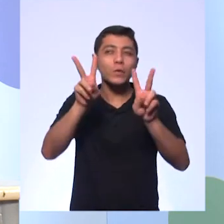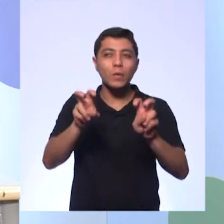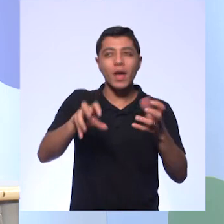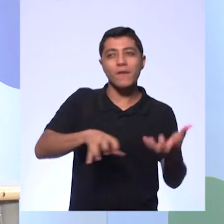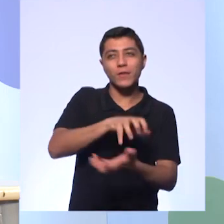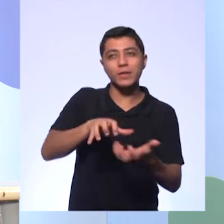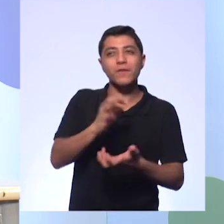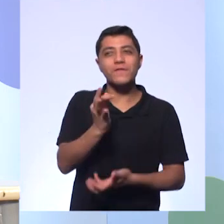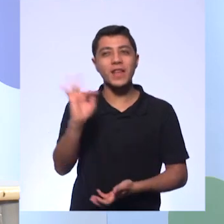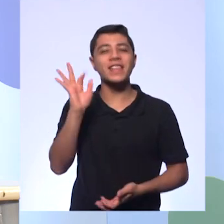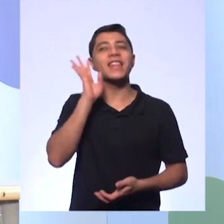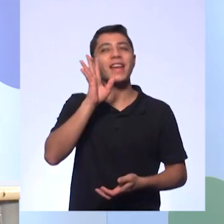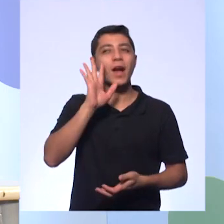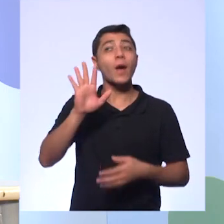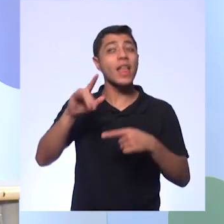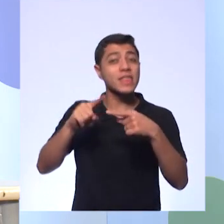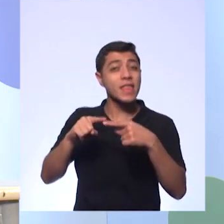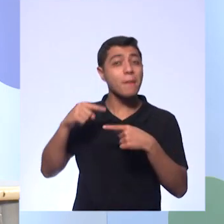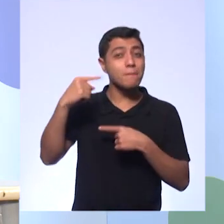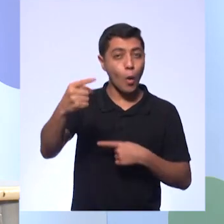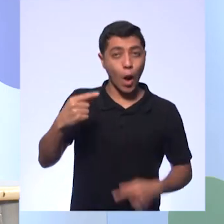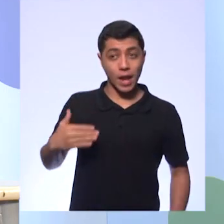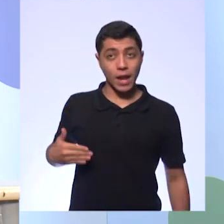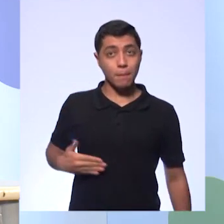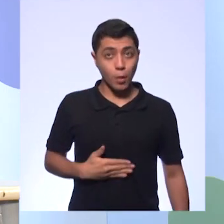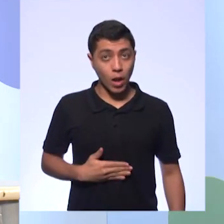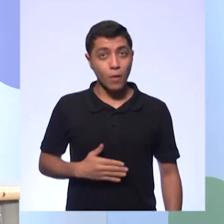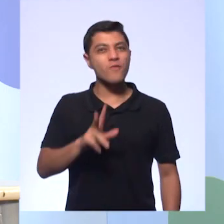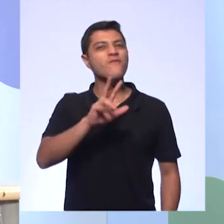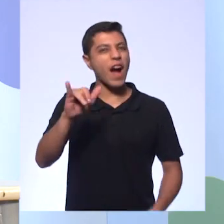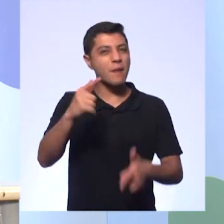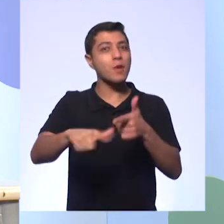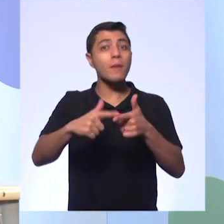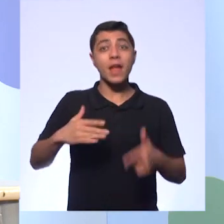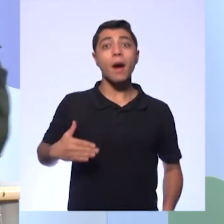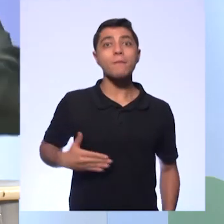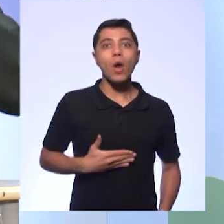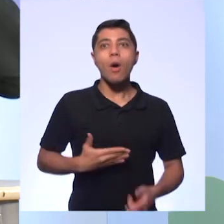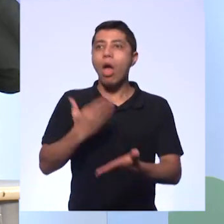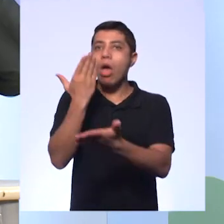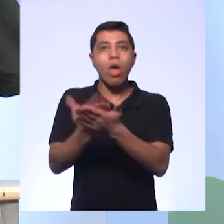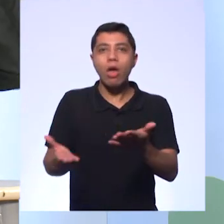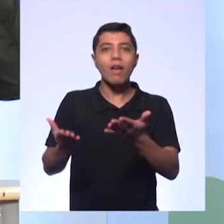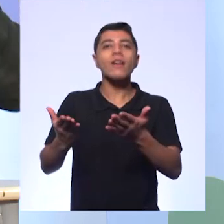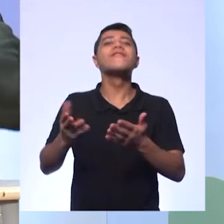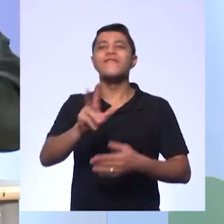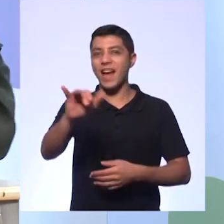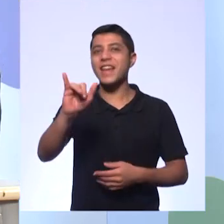o Napoleão lá na frente vai ter um probleminha lá, né? Ele vai ser derrotado, ok?